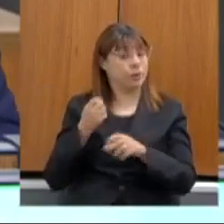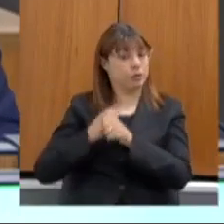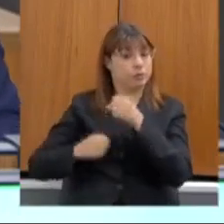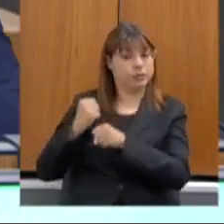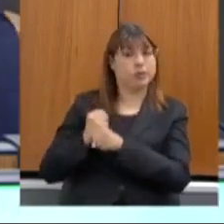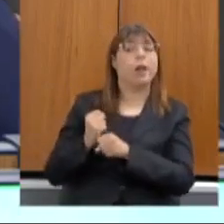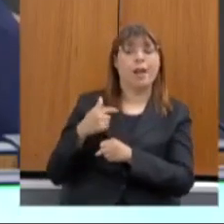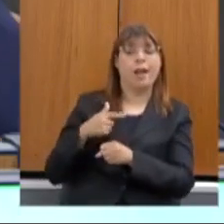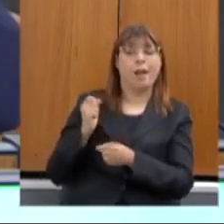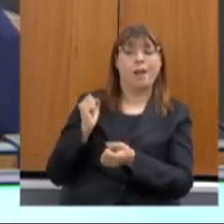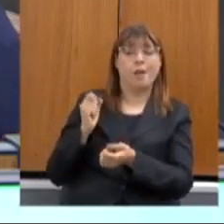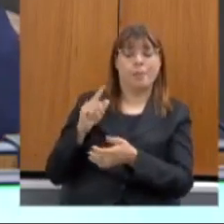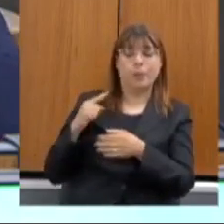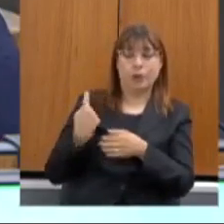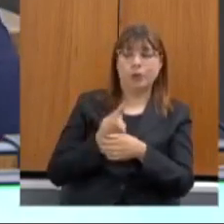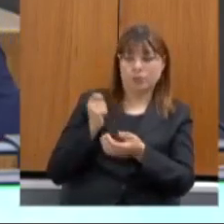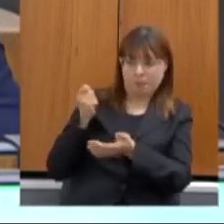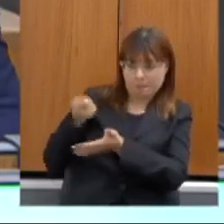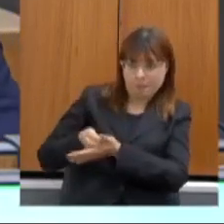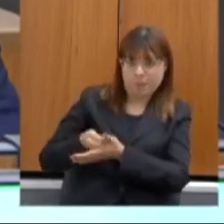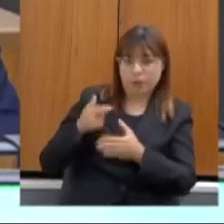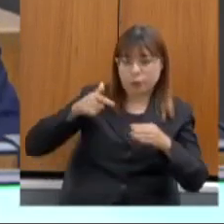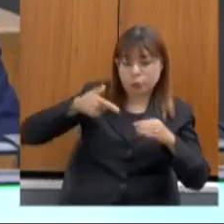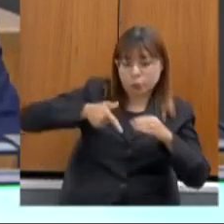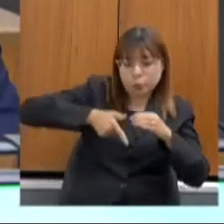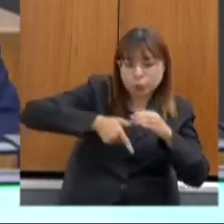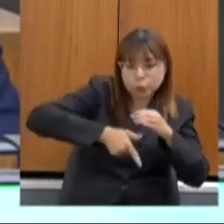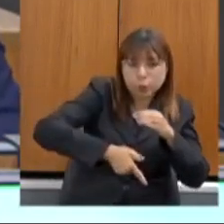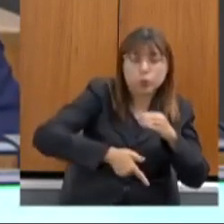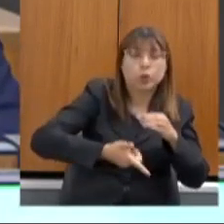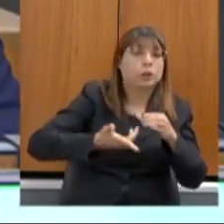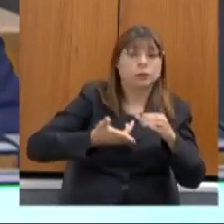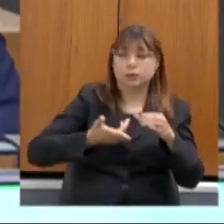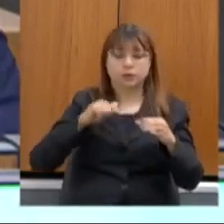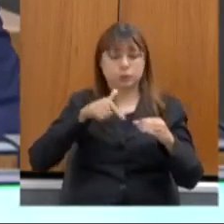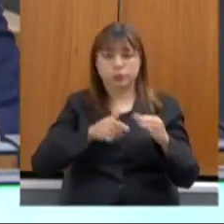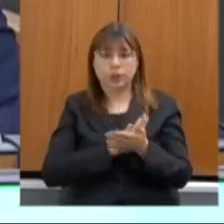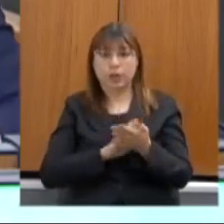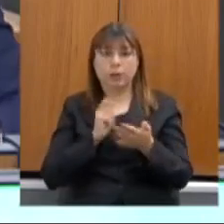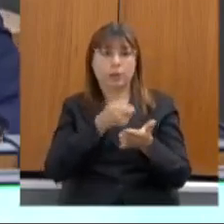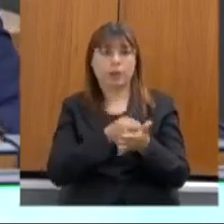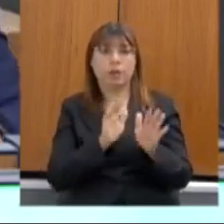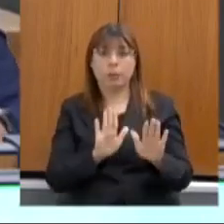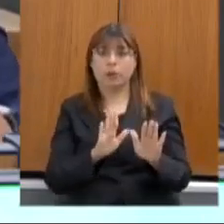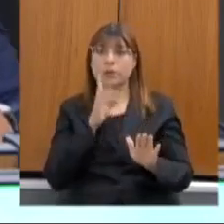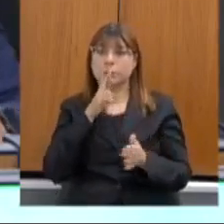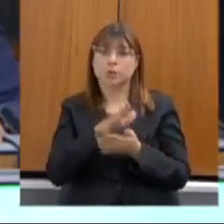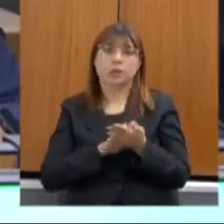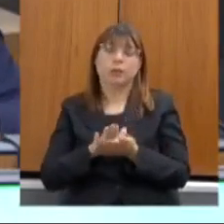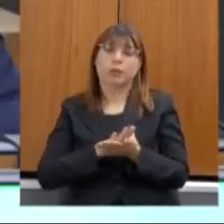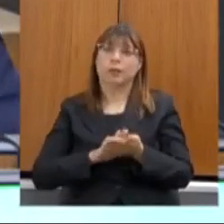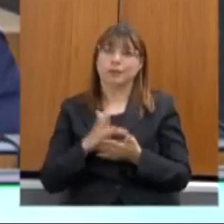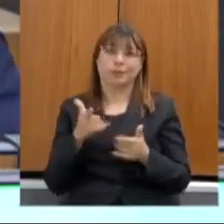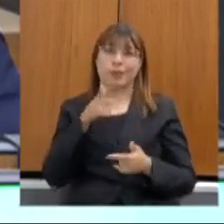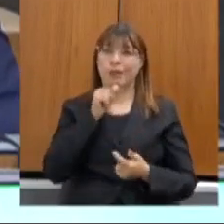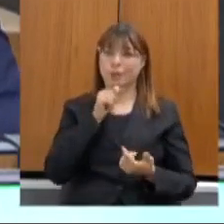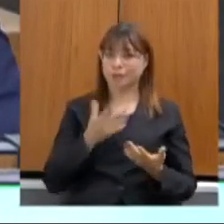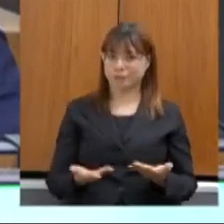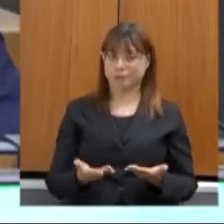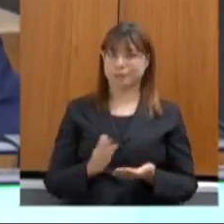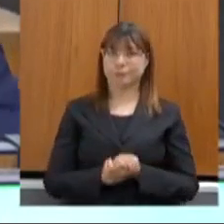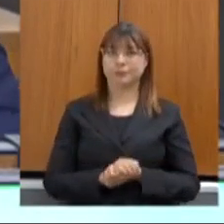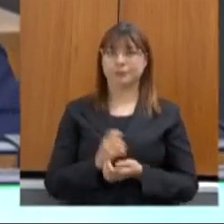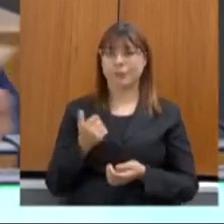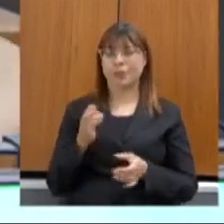contratado Furação de Poços os postos não baú eram furados e eram pagos e não tinham nenhum resultado prático tá